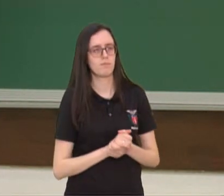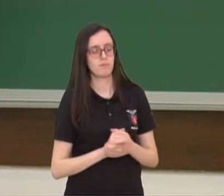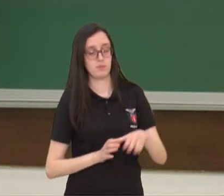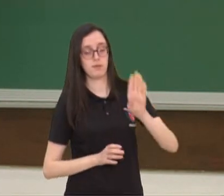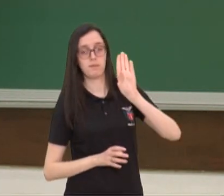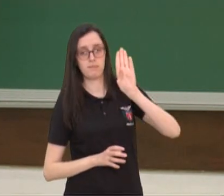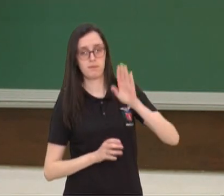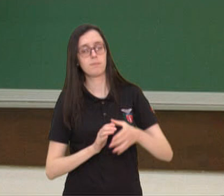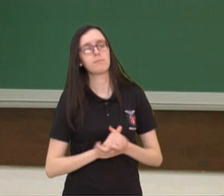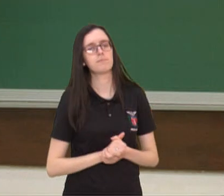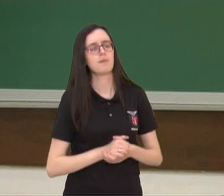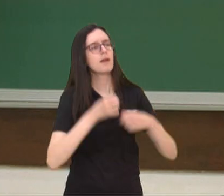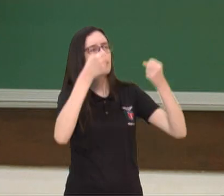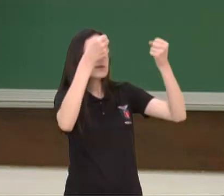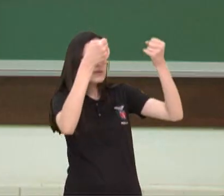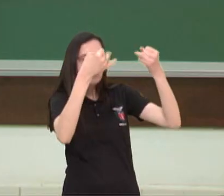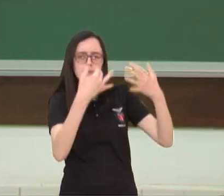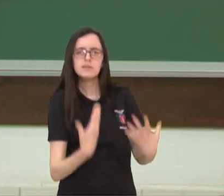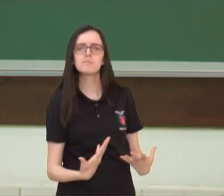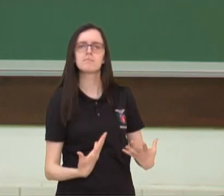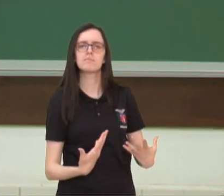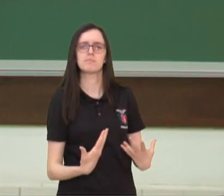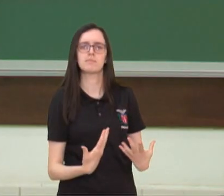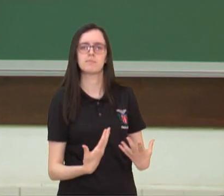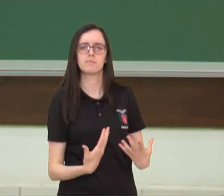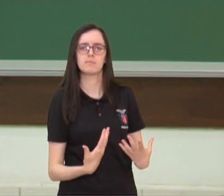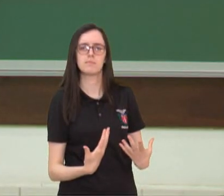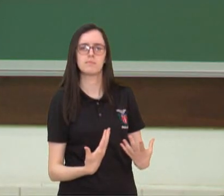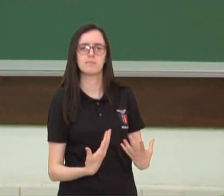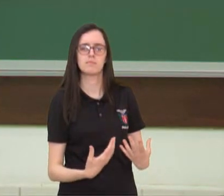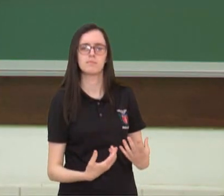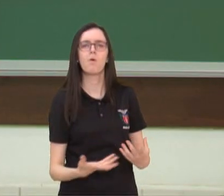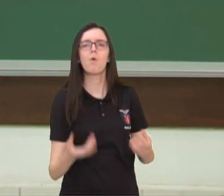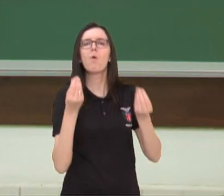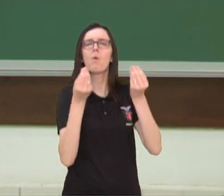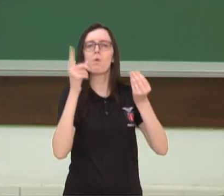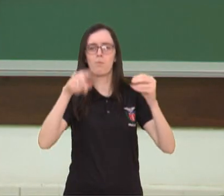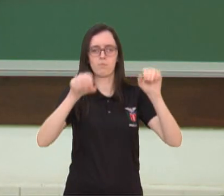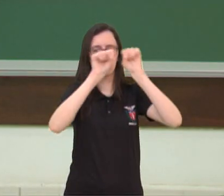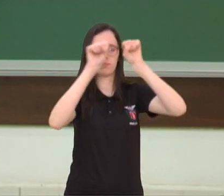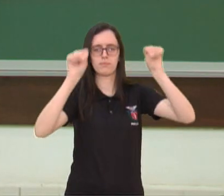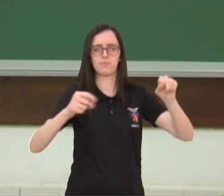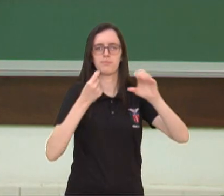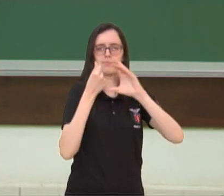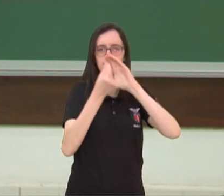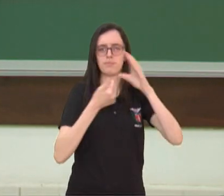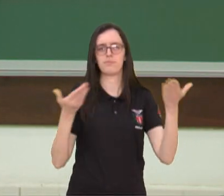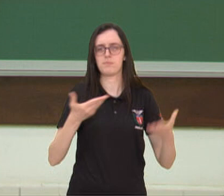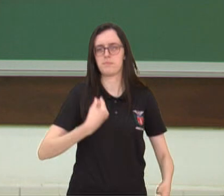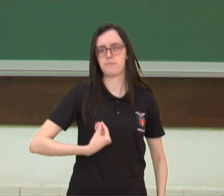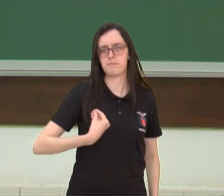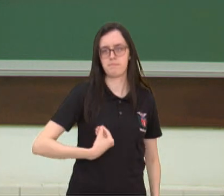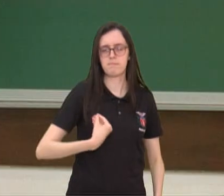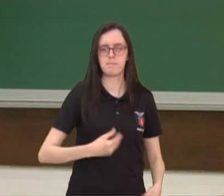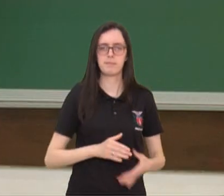Alternativa B. Explique o sistema capitalista